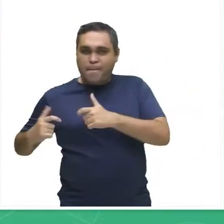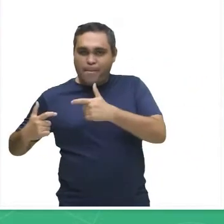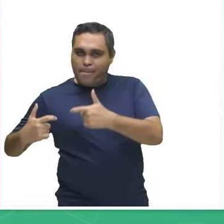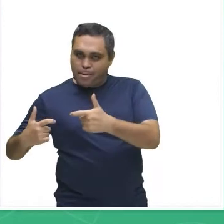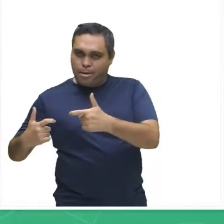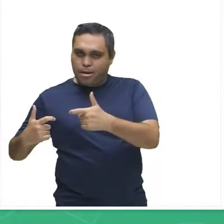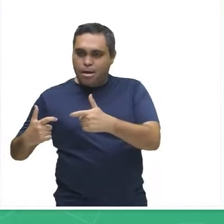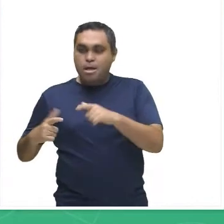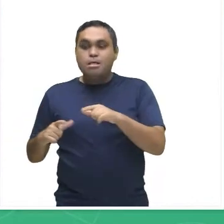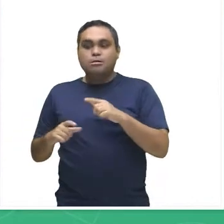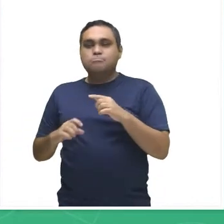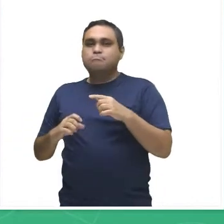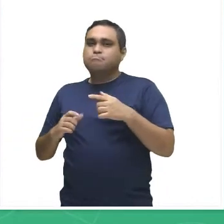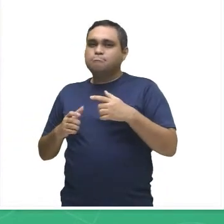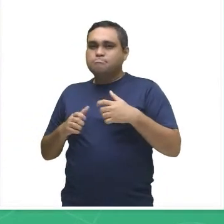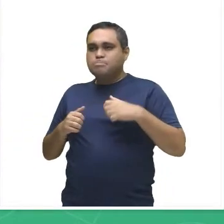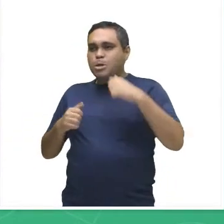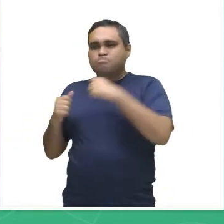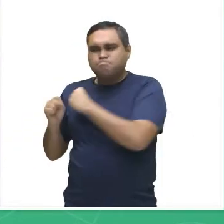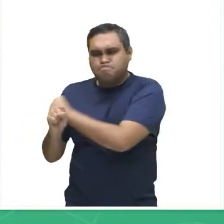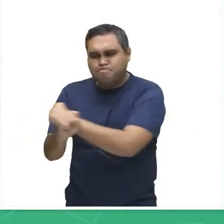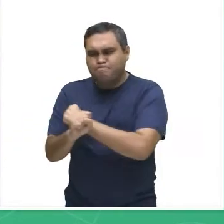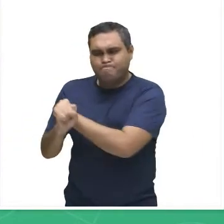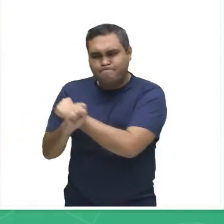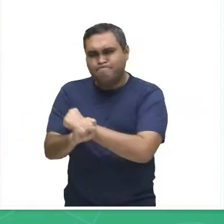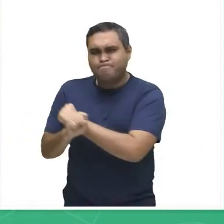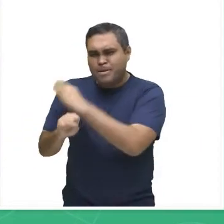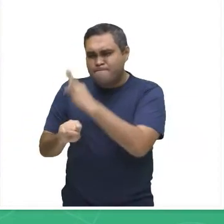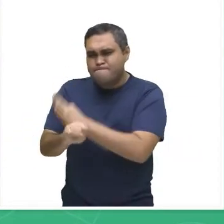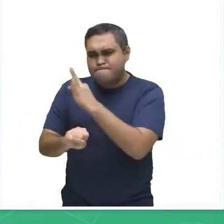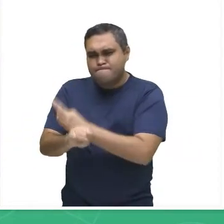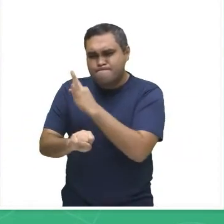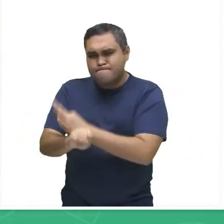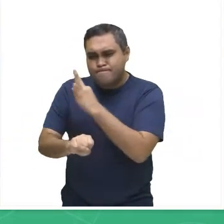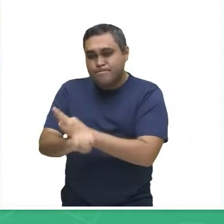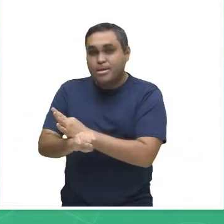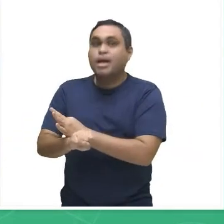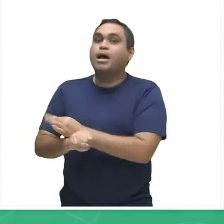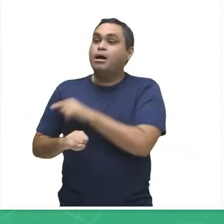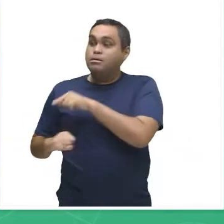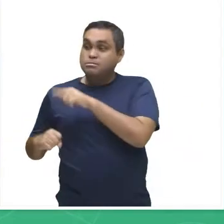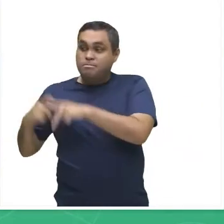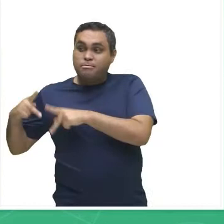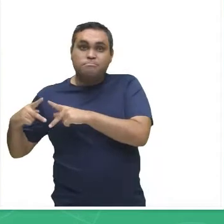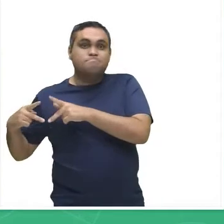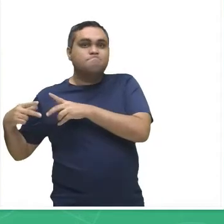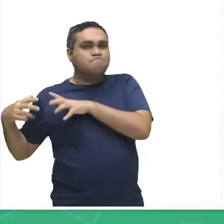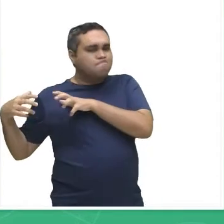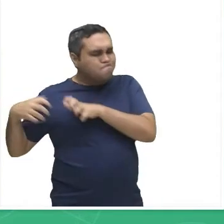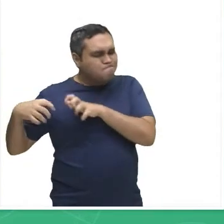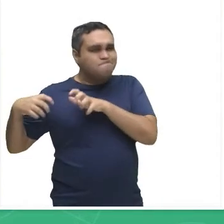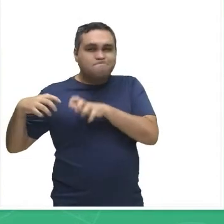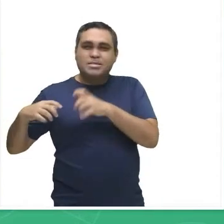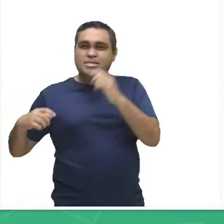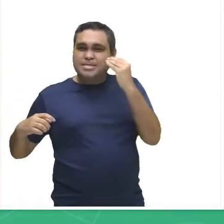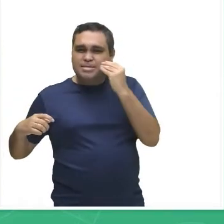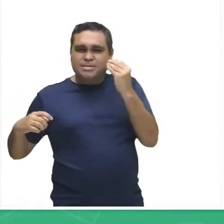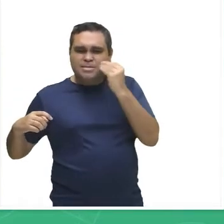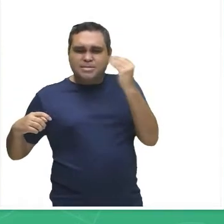um número reduzido de soldados tem a valentia de enfrentar um exército numeroso e